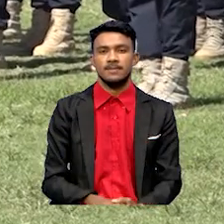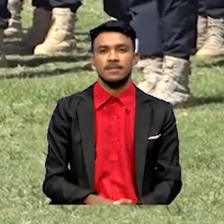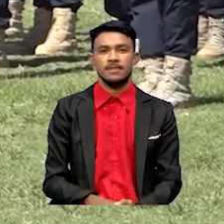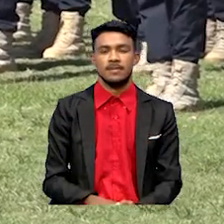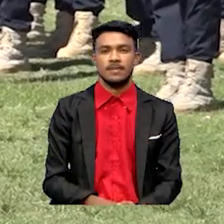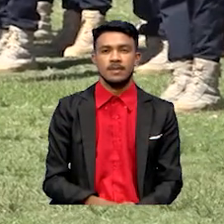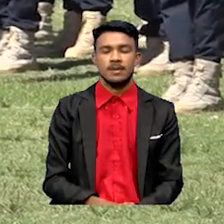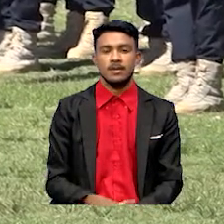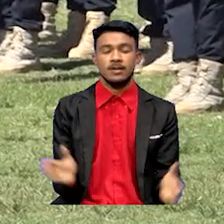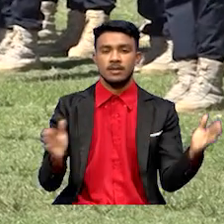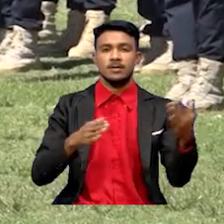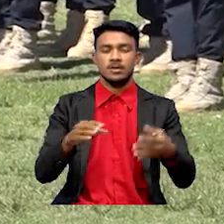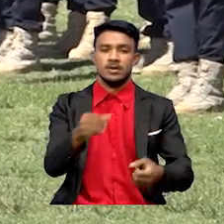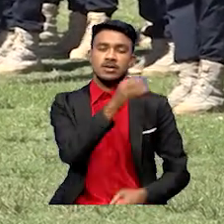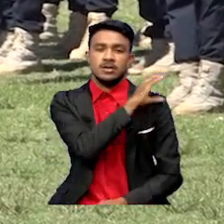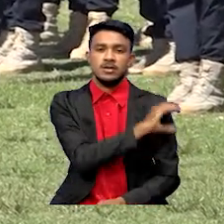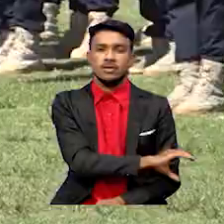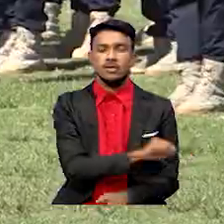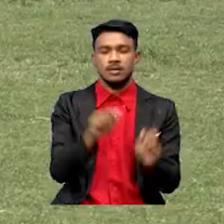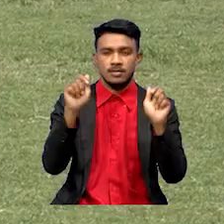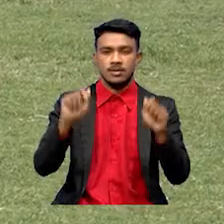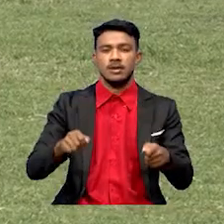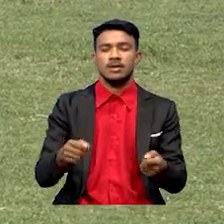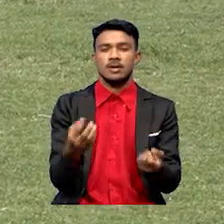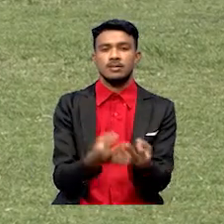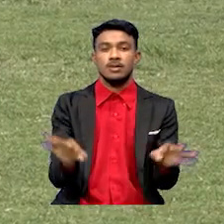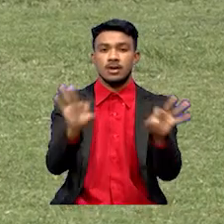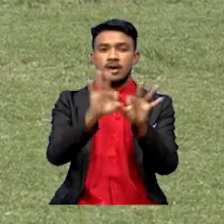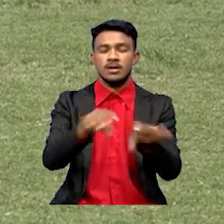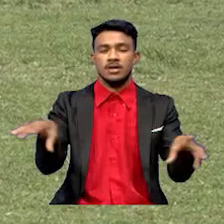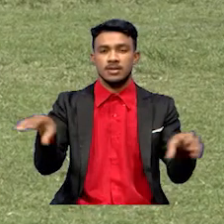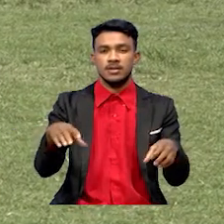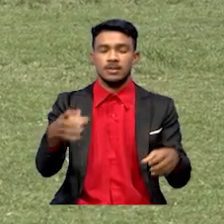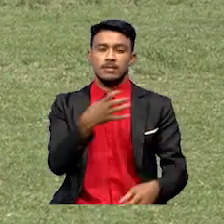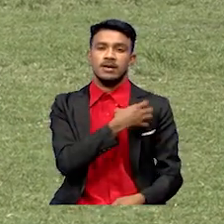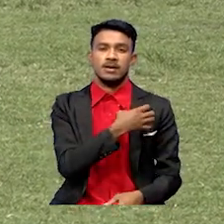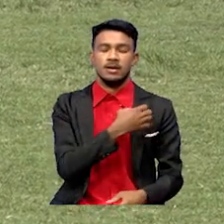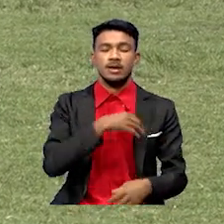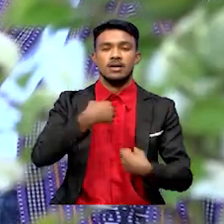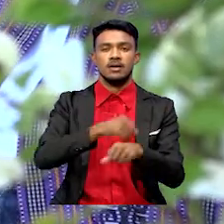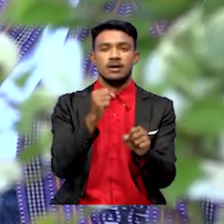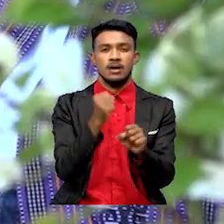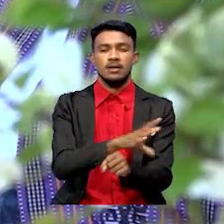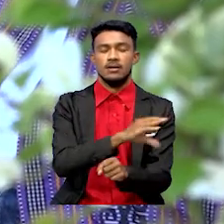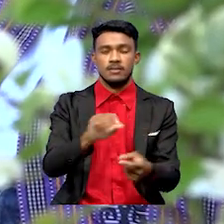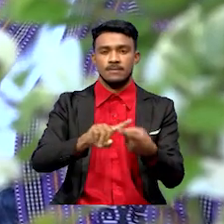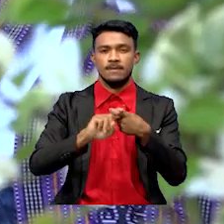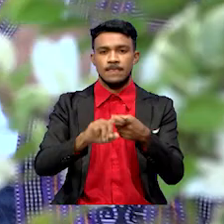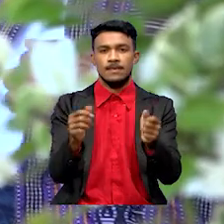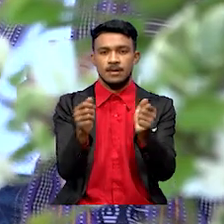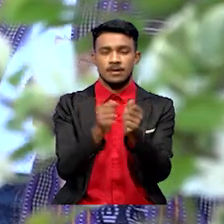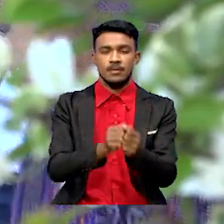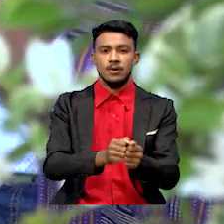o clima de segurança que só é possível pelo importante papel que a pnt desempenho juntamente com as